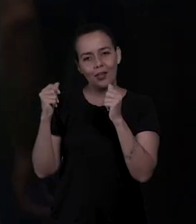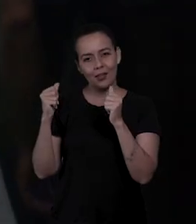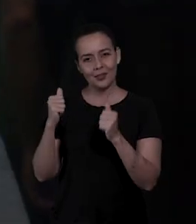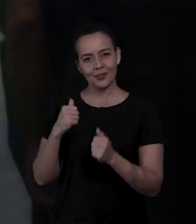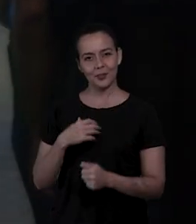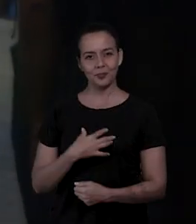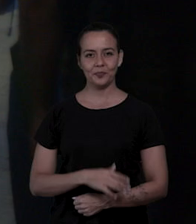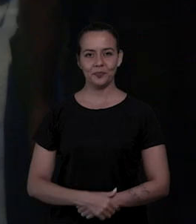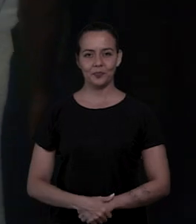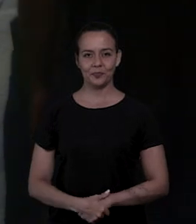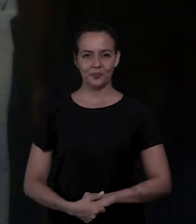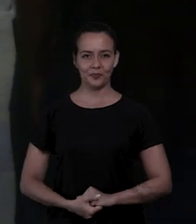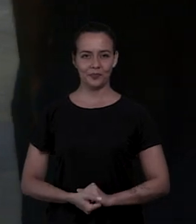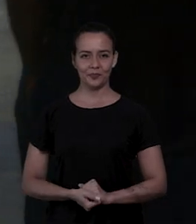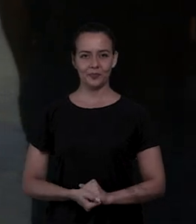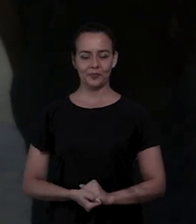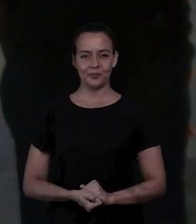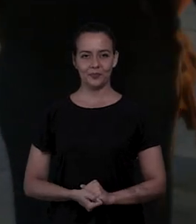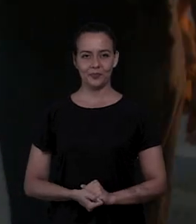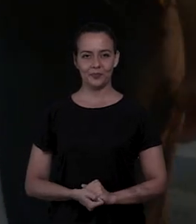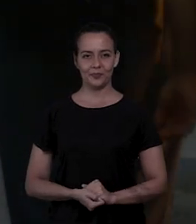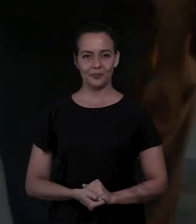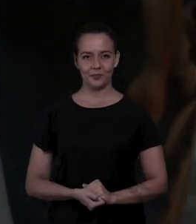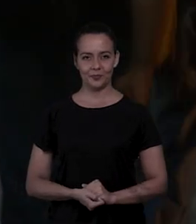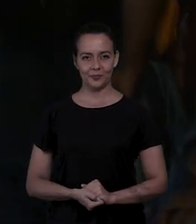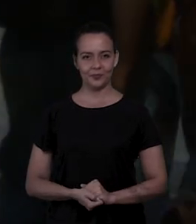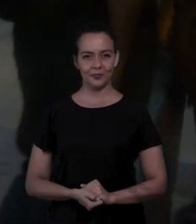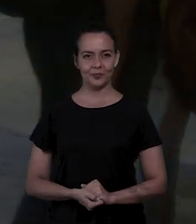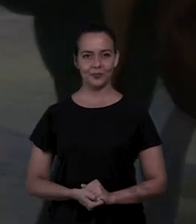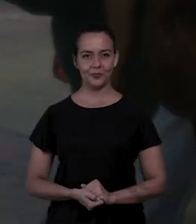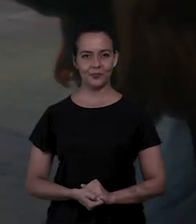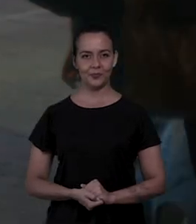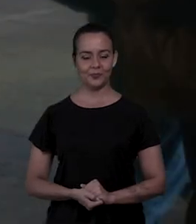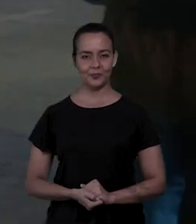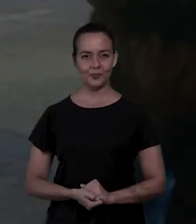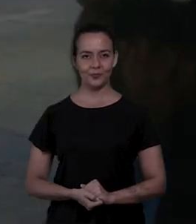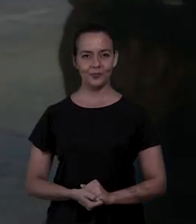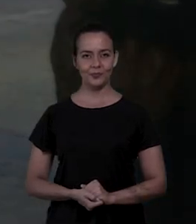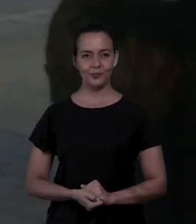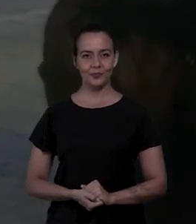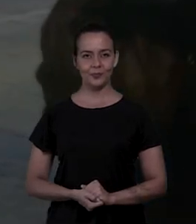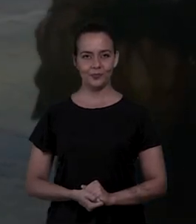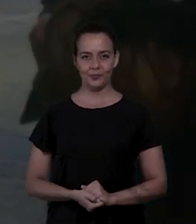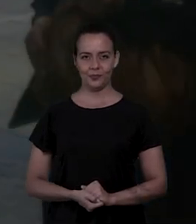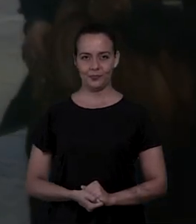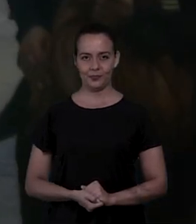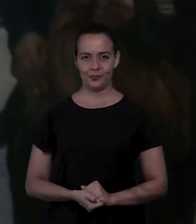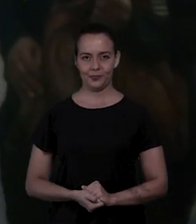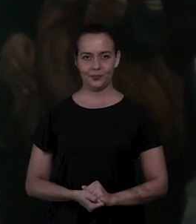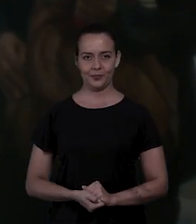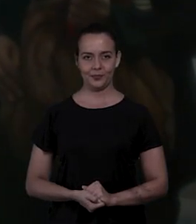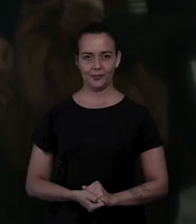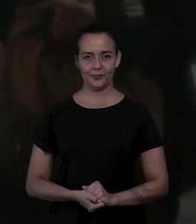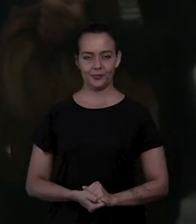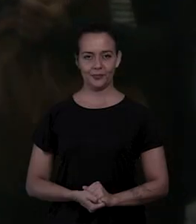cima do ombro, um homem com fones de ouvido. Uma mulher entra em um ônibus cheio. Ao fundo, carros em movimento.